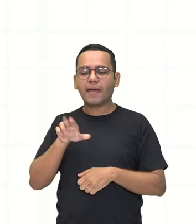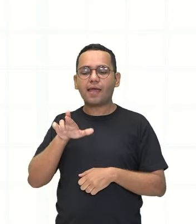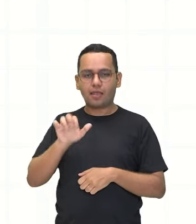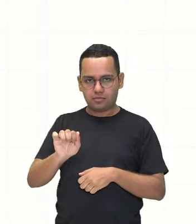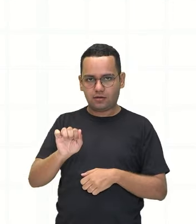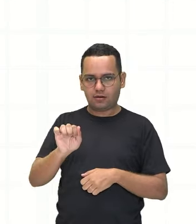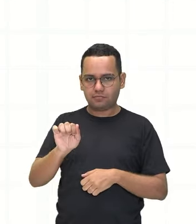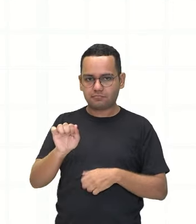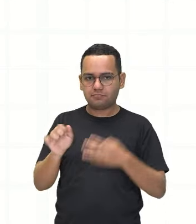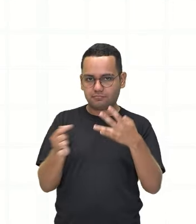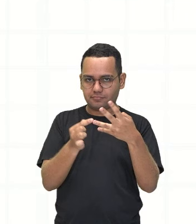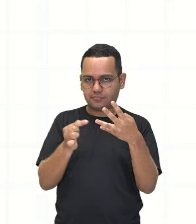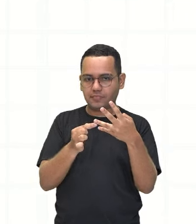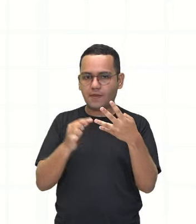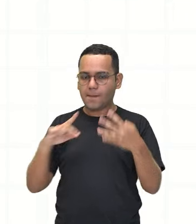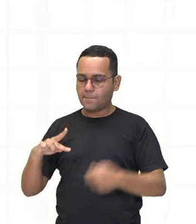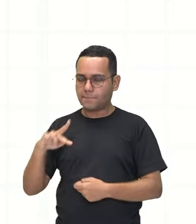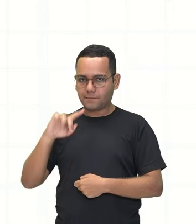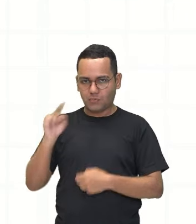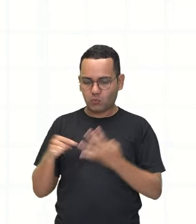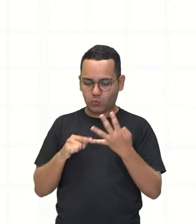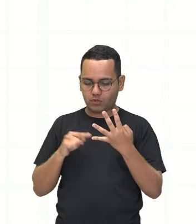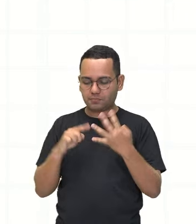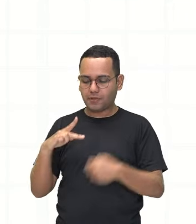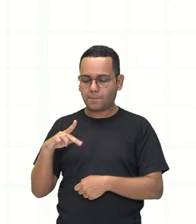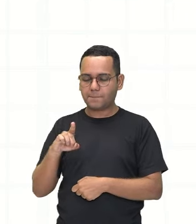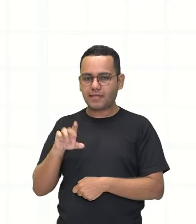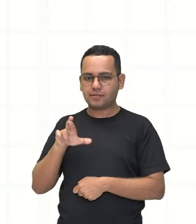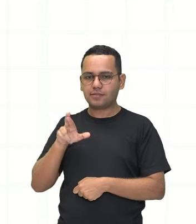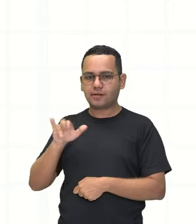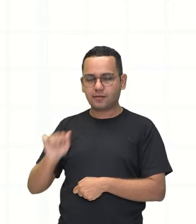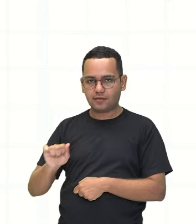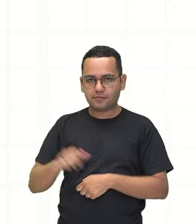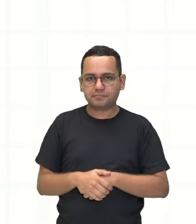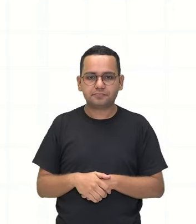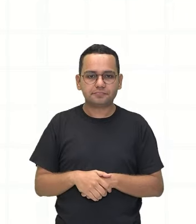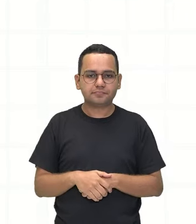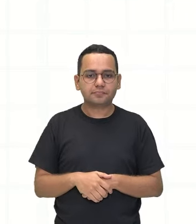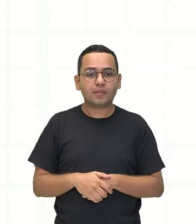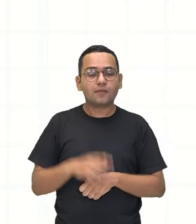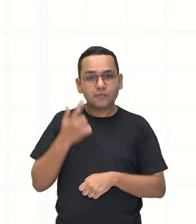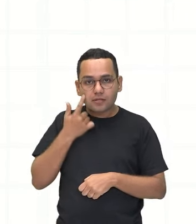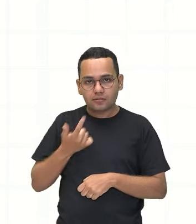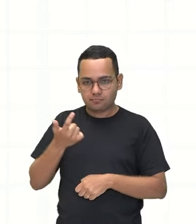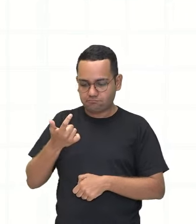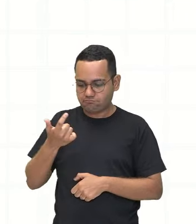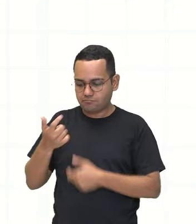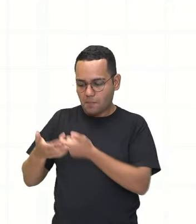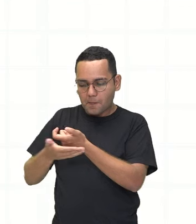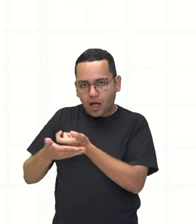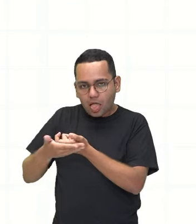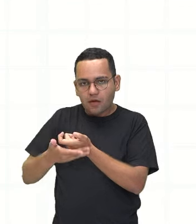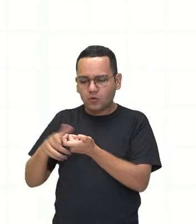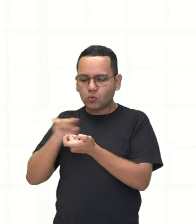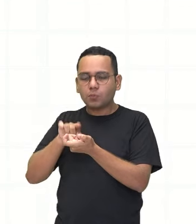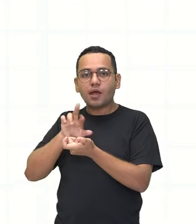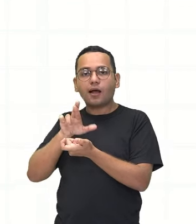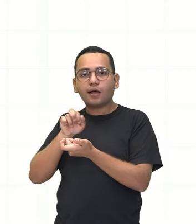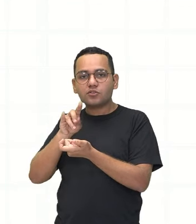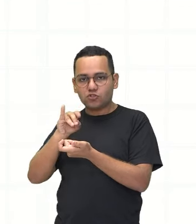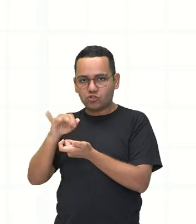observe que a partir desse radical aqui, da palavra, né, nós vamos formar outras